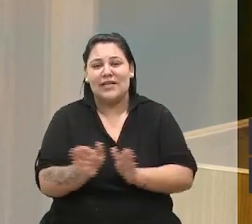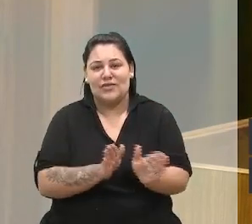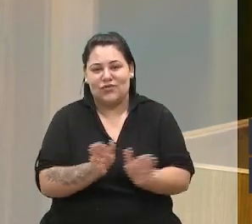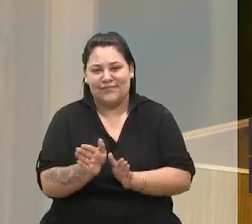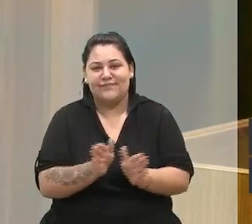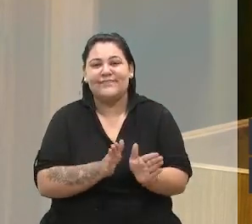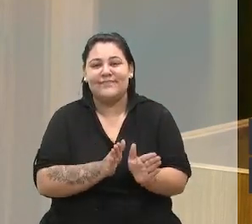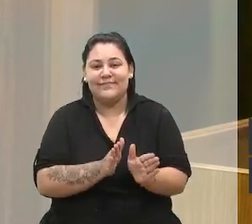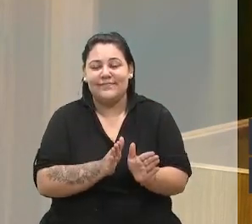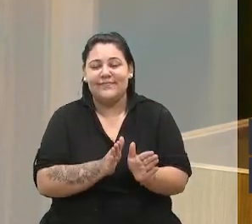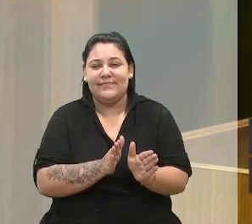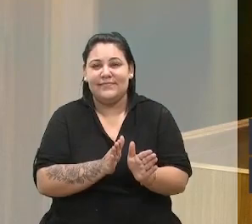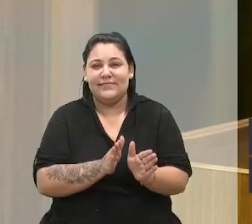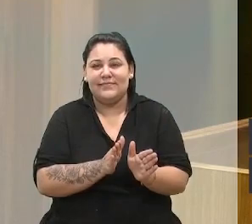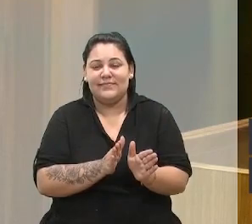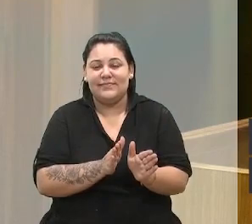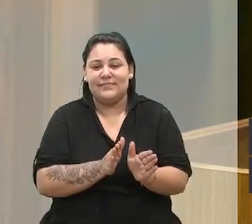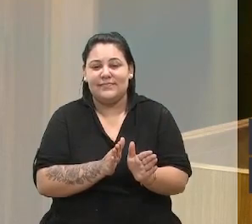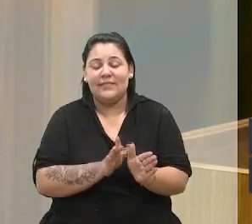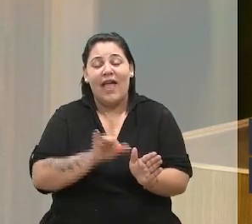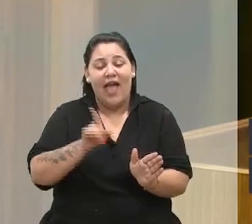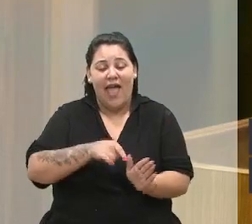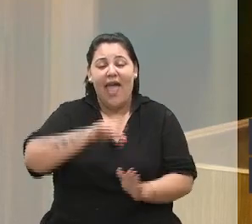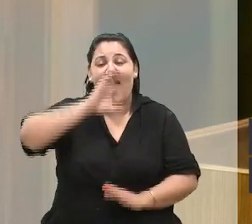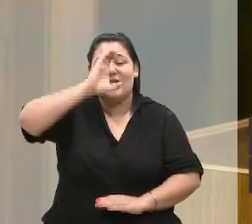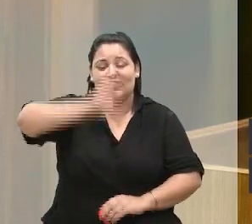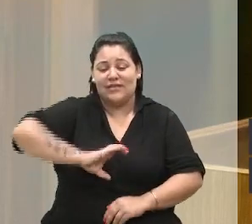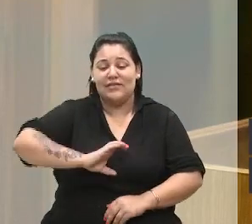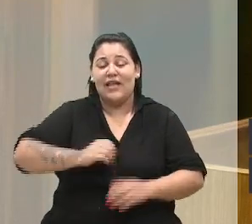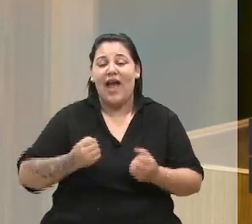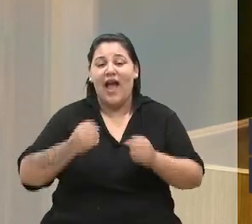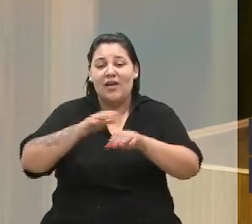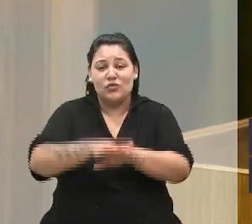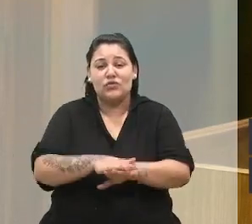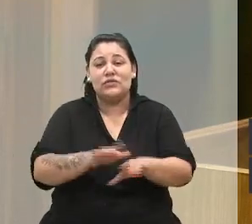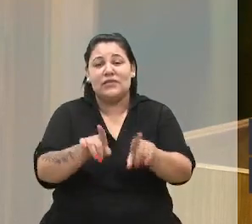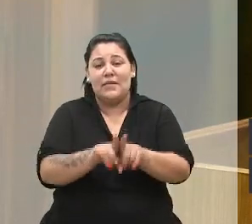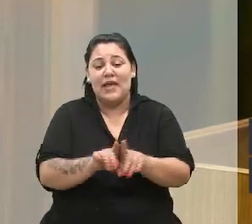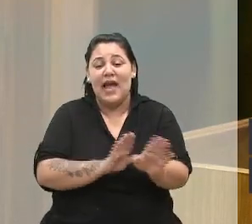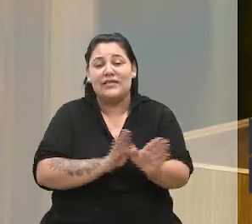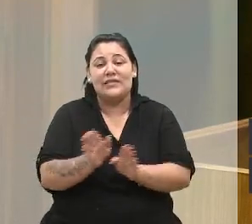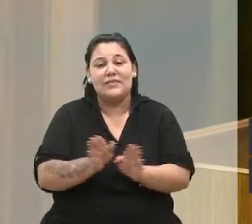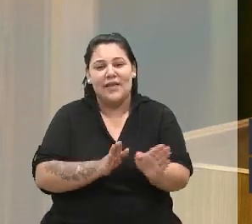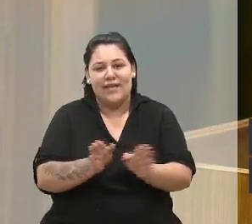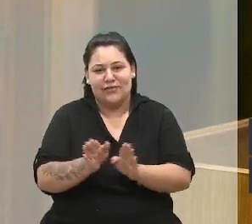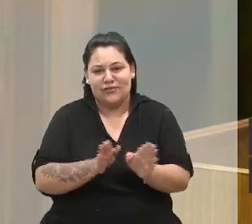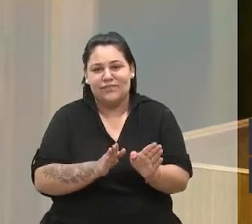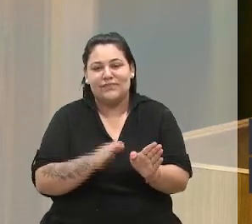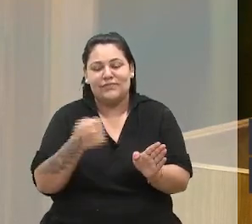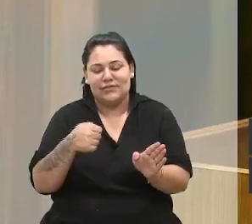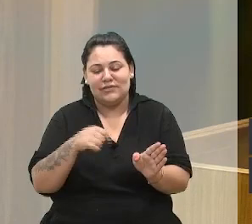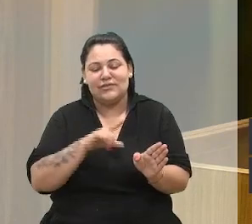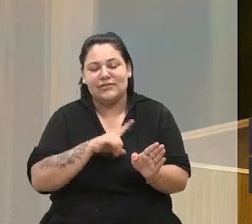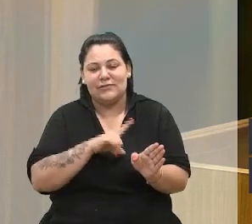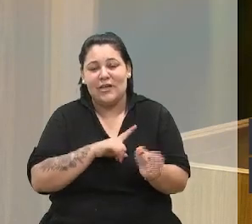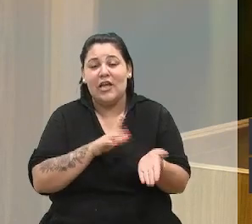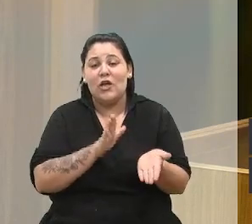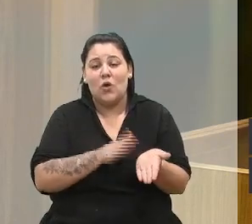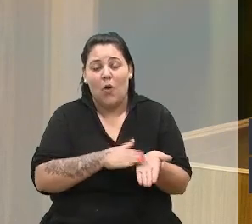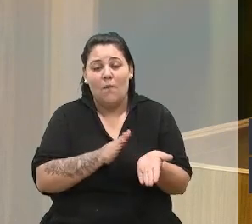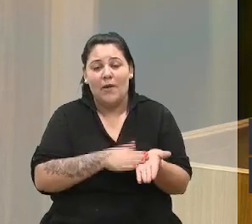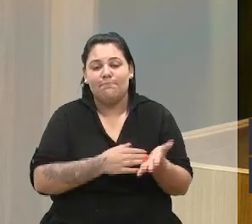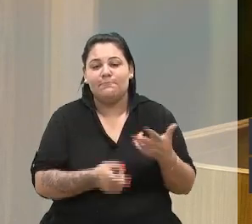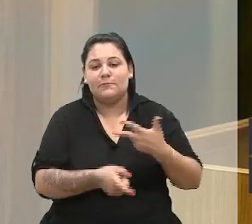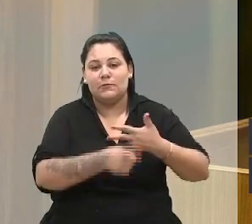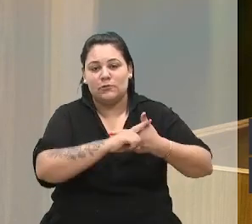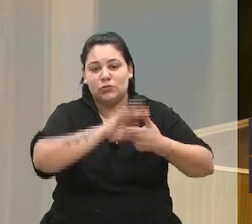né, que é a cidadania, que é a inclusão, que é a acessibilidade, e cobrar do Poder